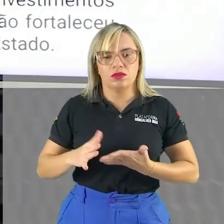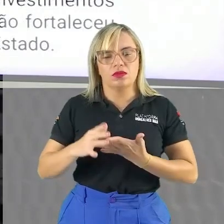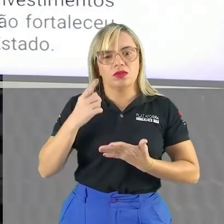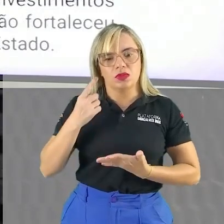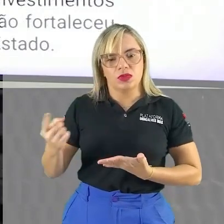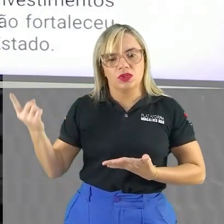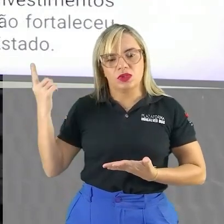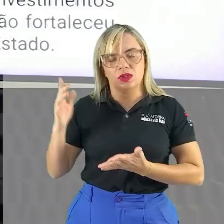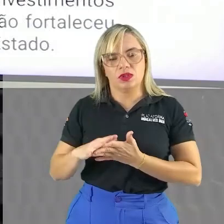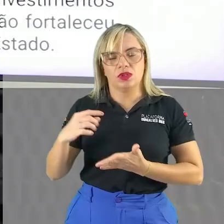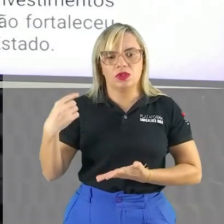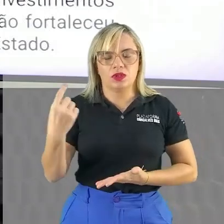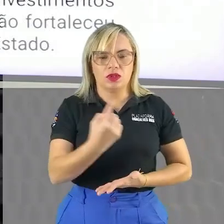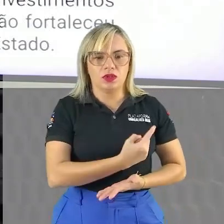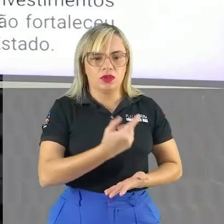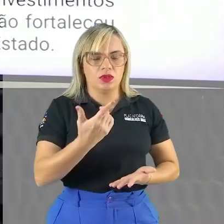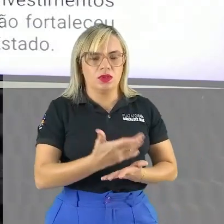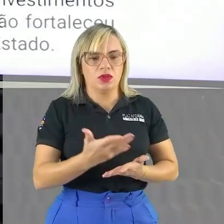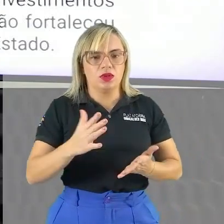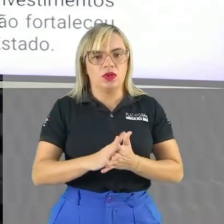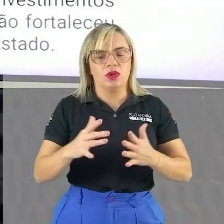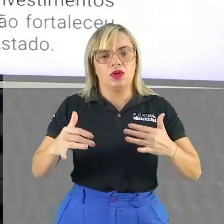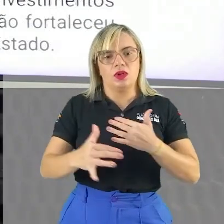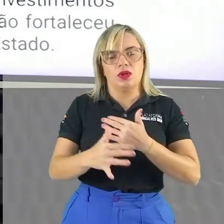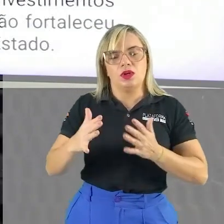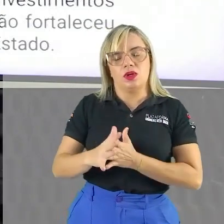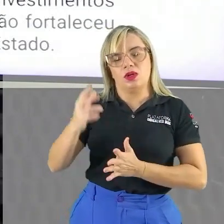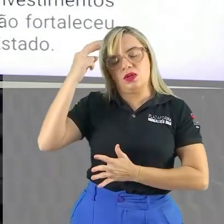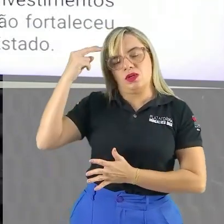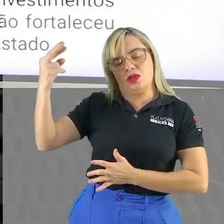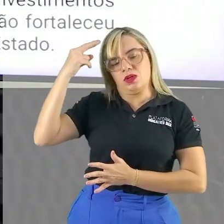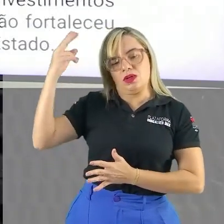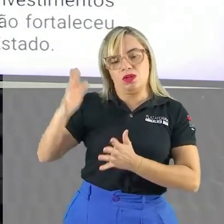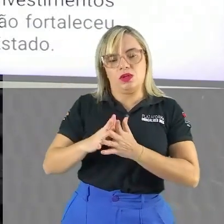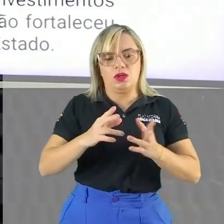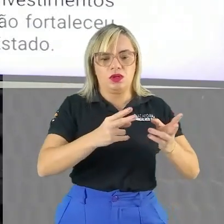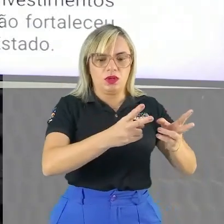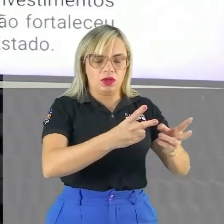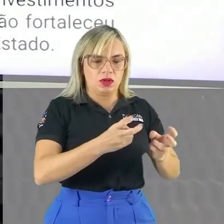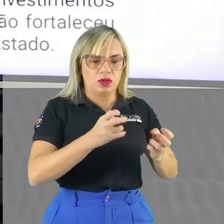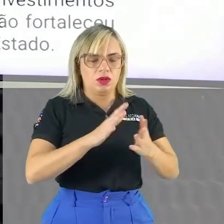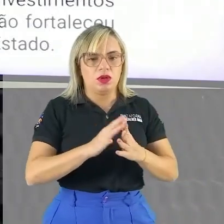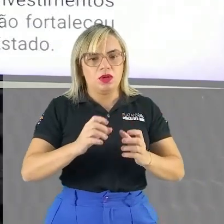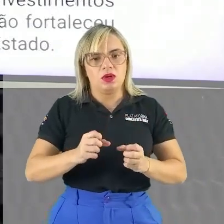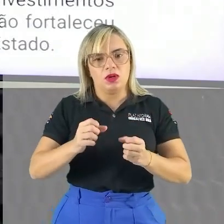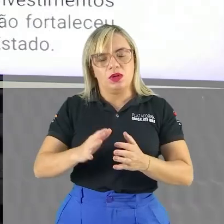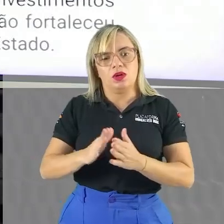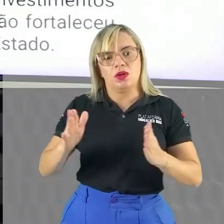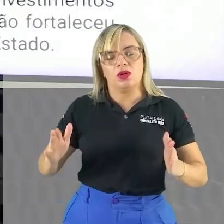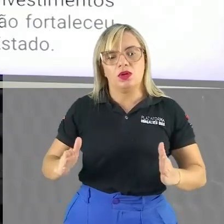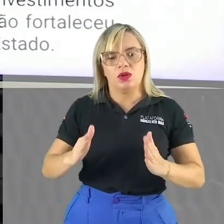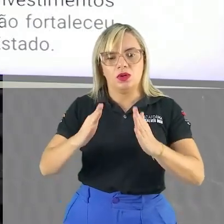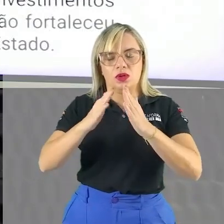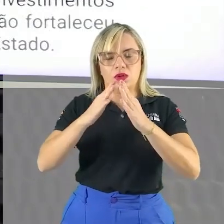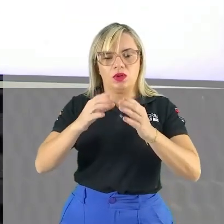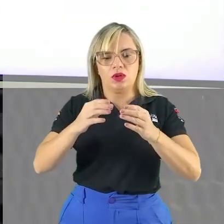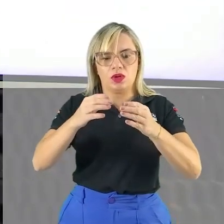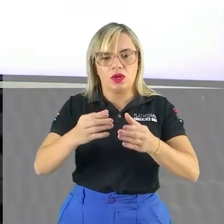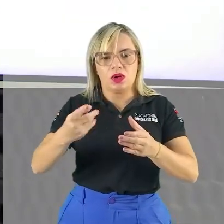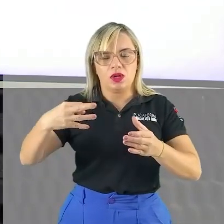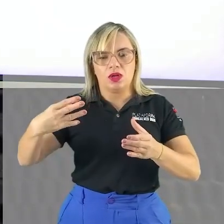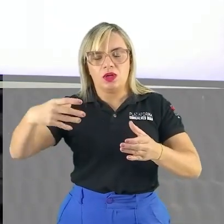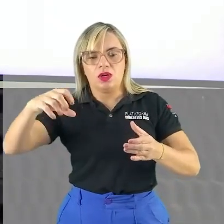nós, ao passarmos pelo centro histórico, nós vamos perceber outra coisa por conta do poderio dos casarões. Tá?